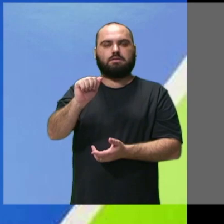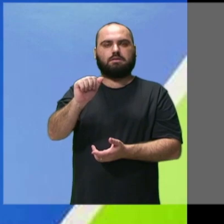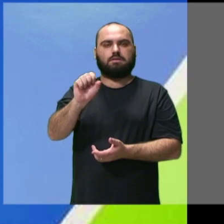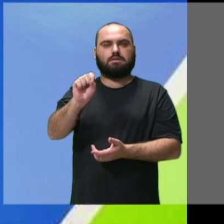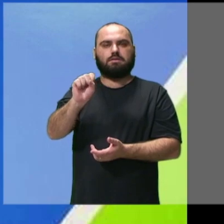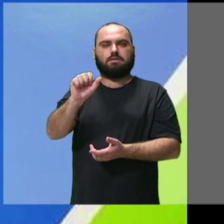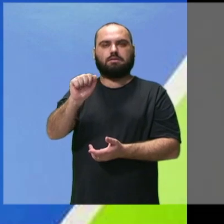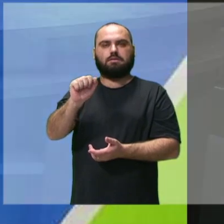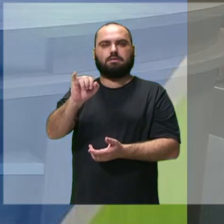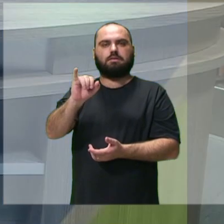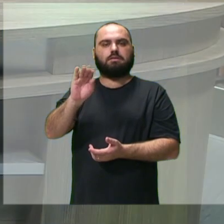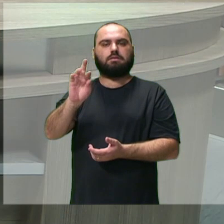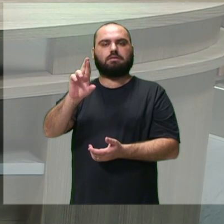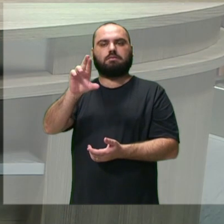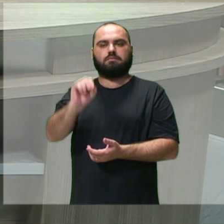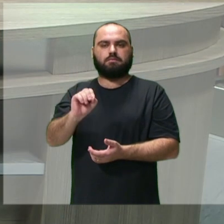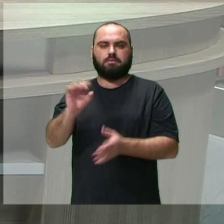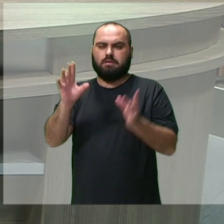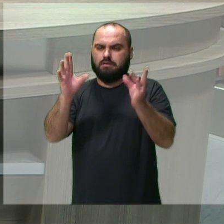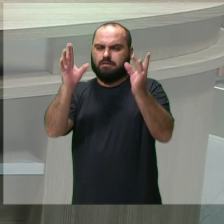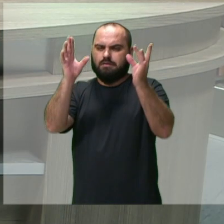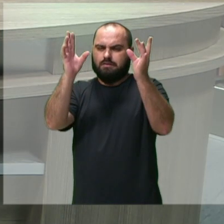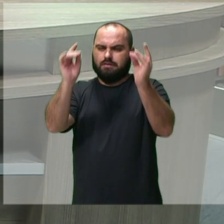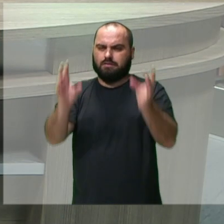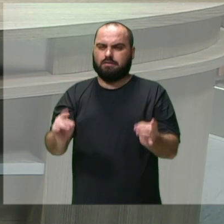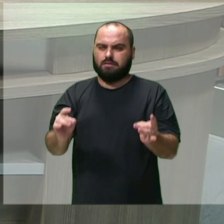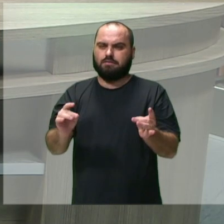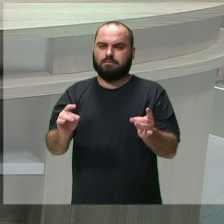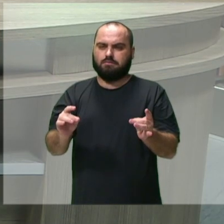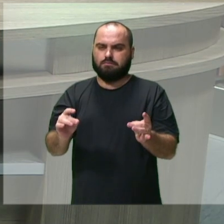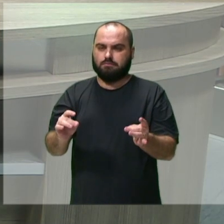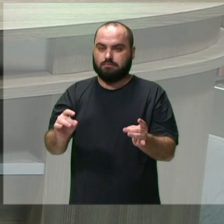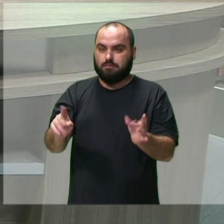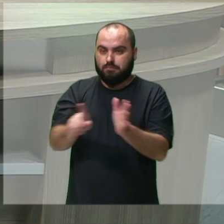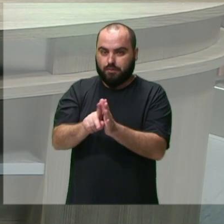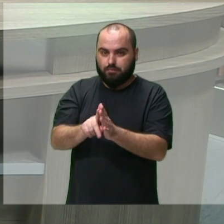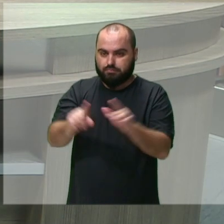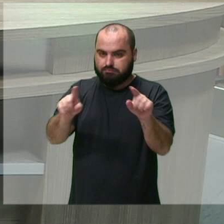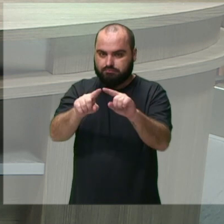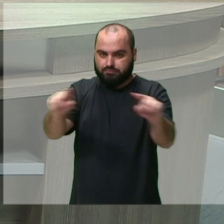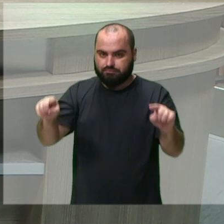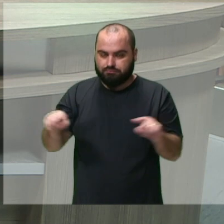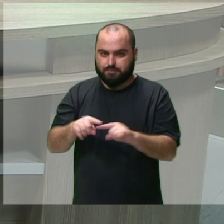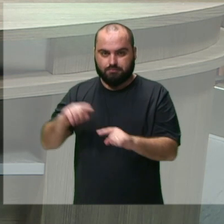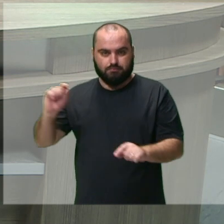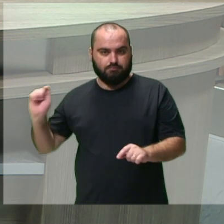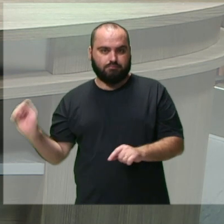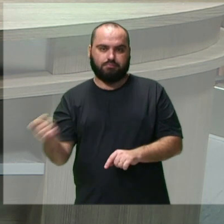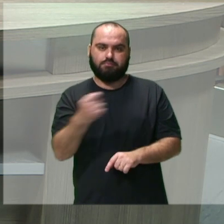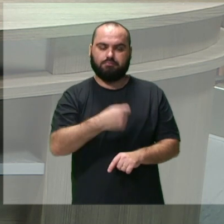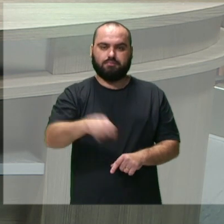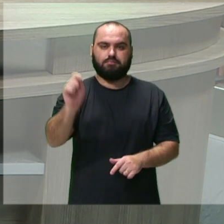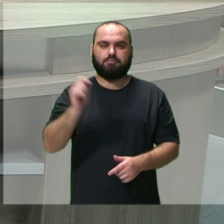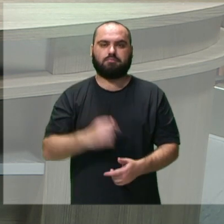essas tonalidades. Então, é só um detalhe da quadra. Que bonito. Temos outra...